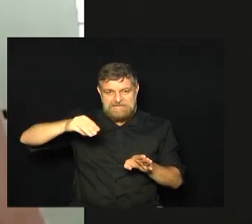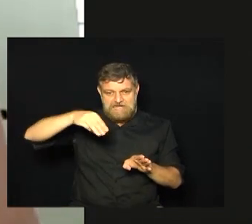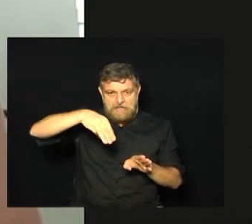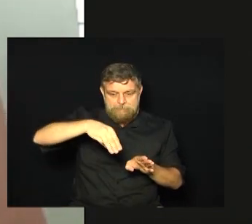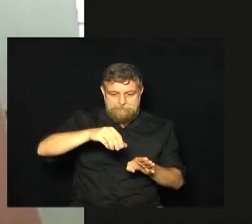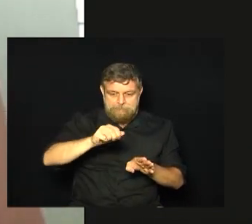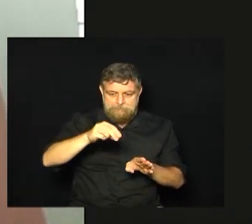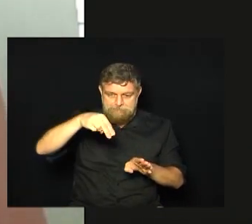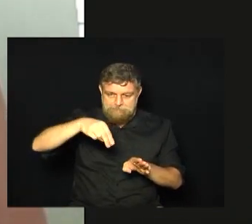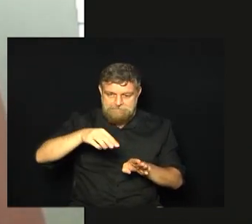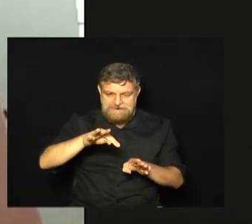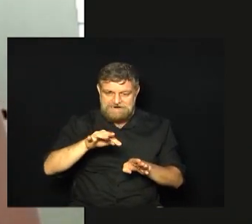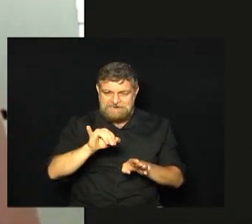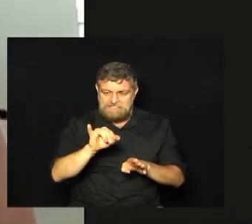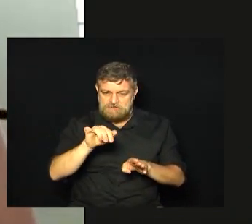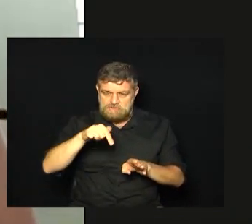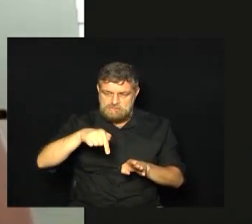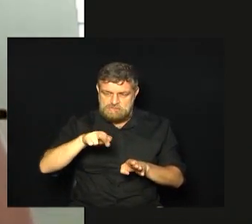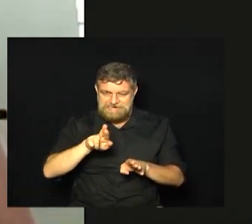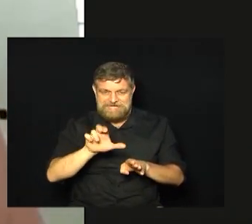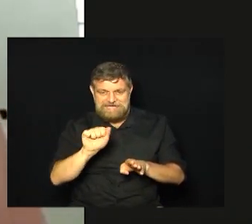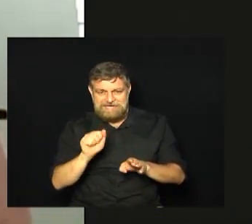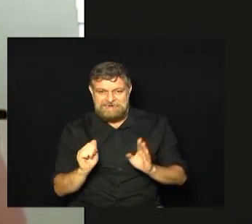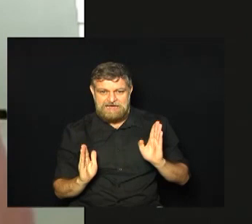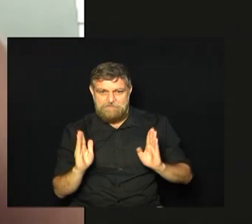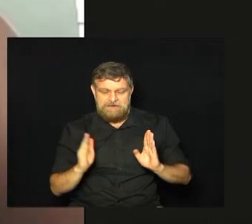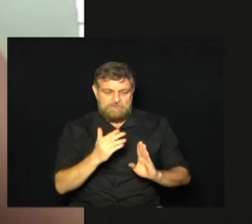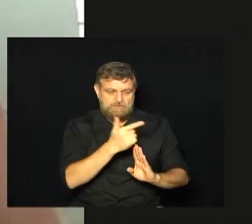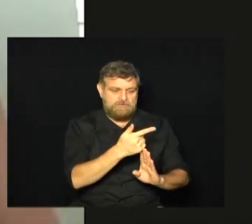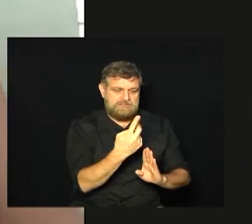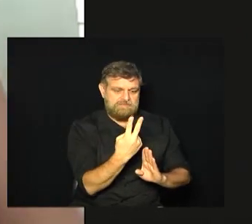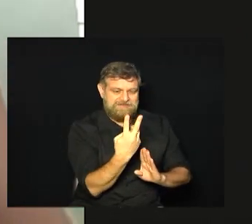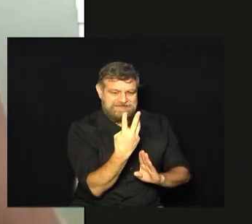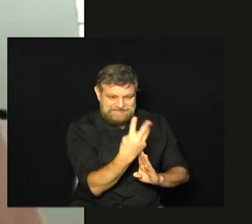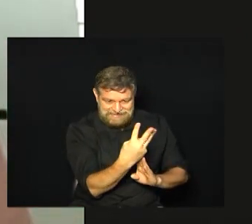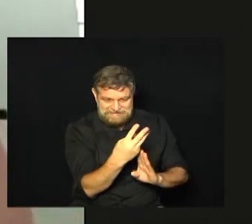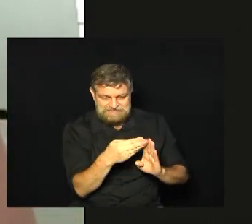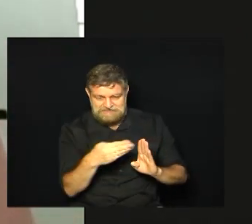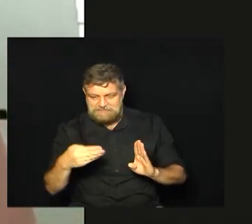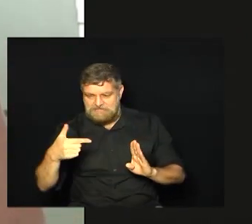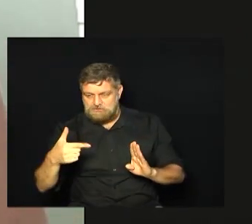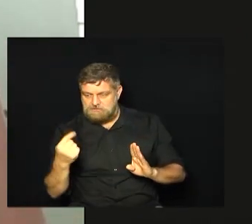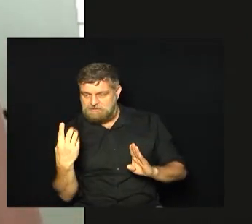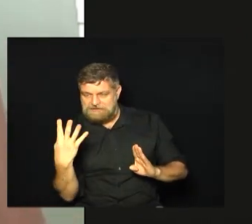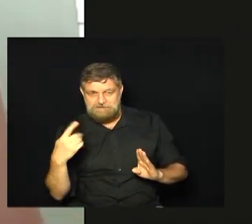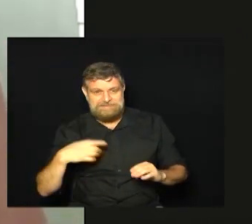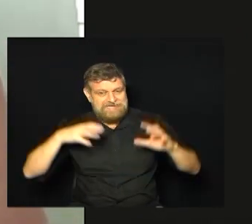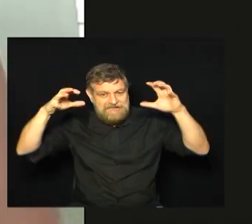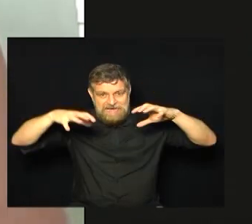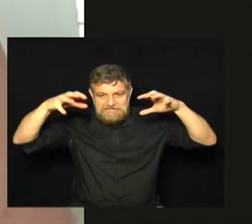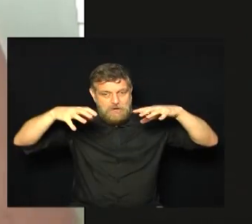entre 2013 e 2014 e nessa época praticamente não choveu na